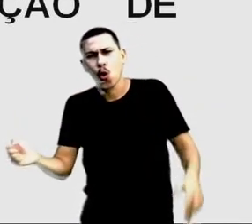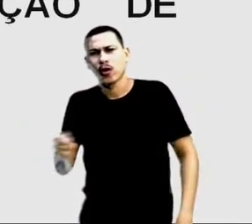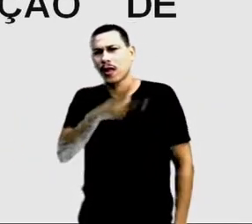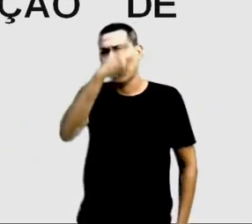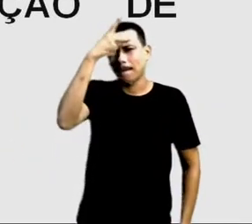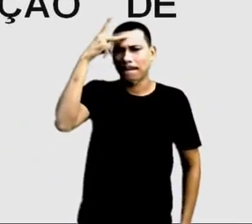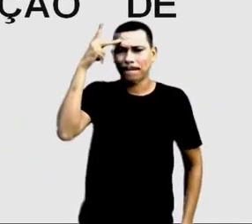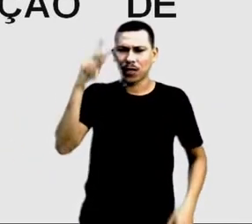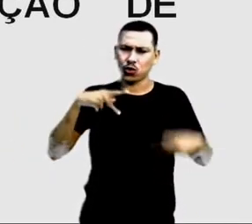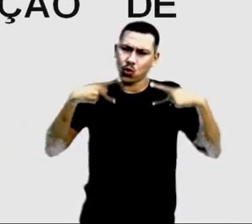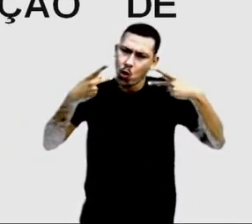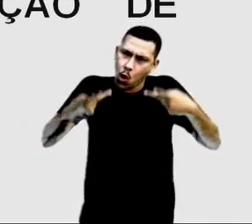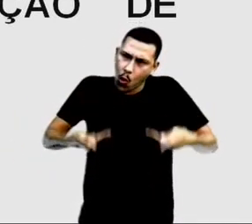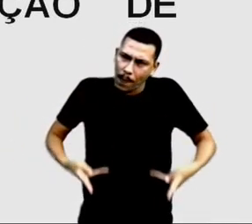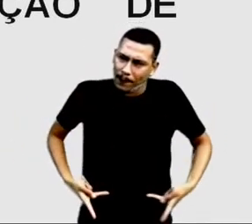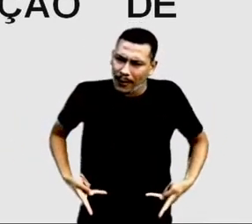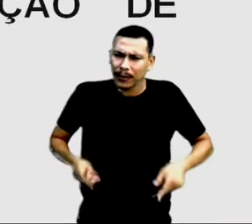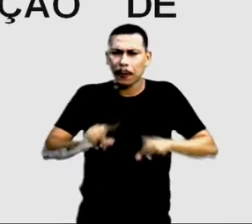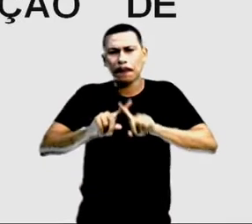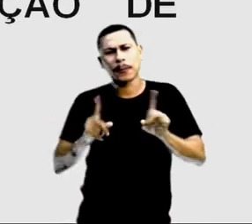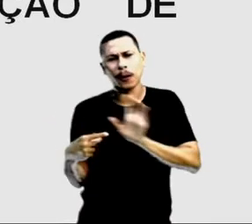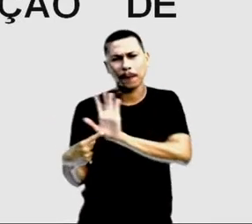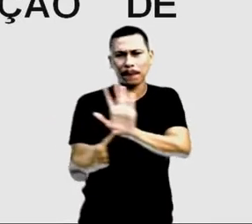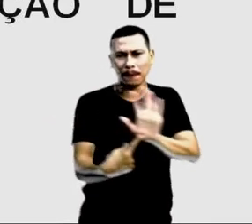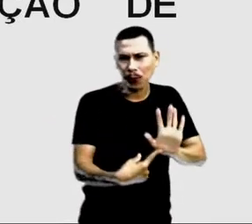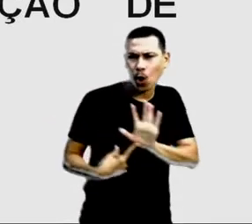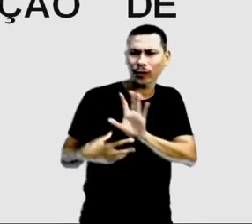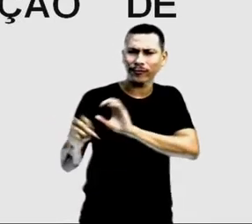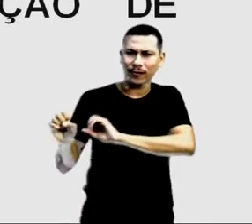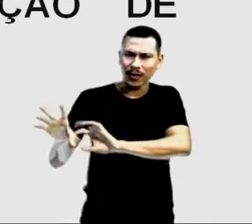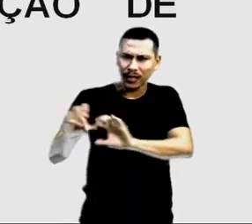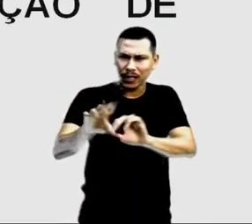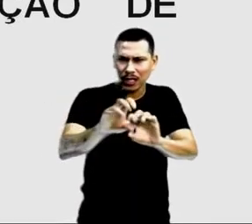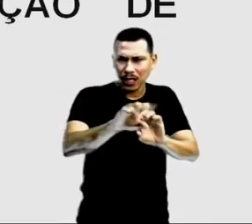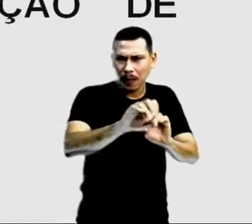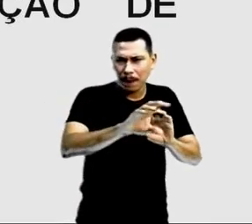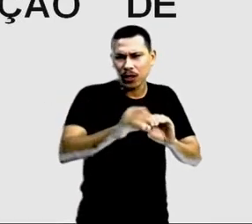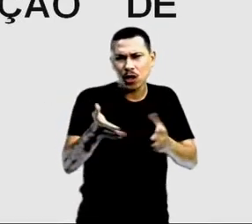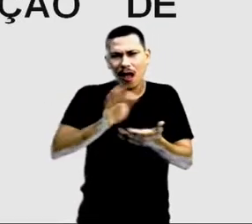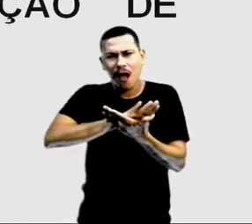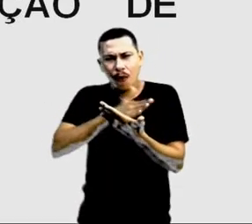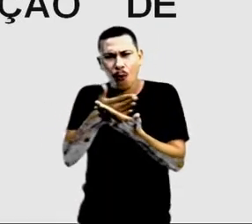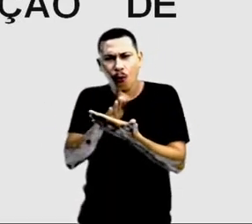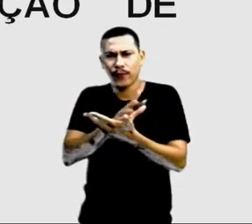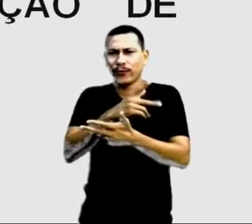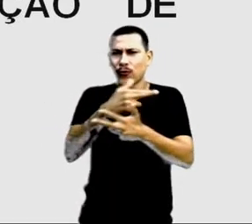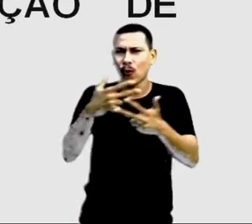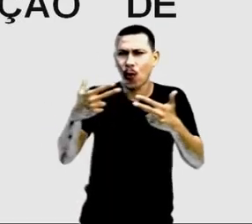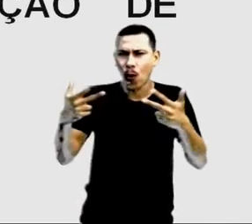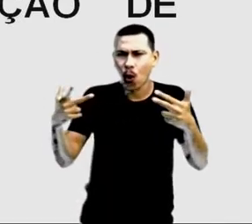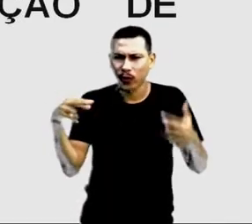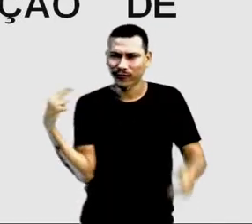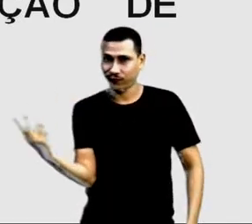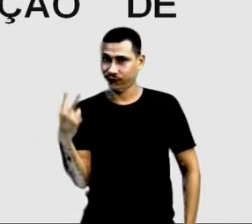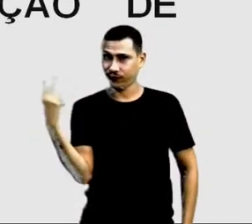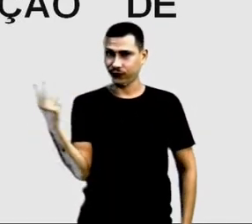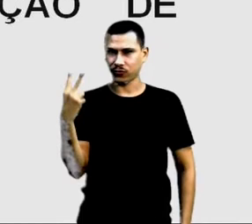enredo ensinamentos, mostrando alguns comportamentos e